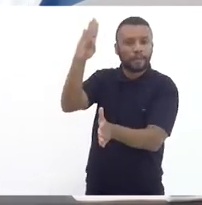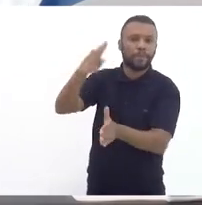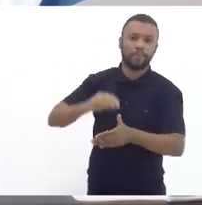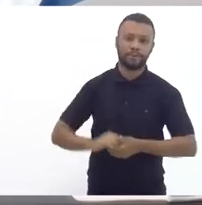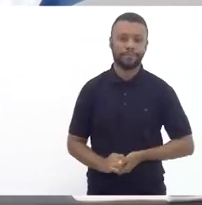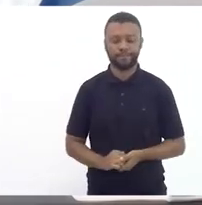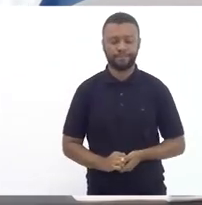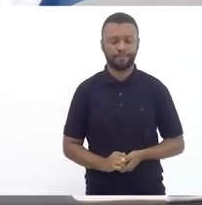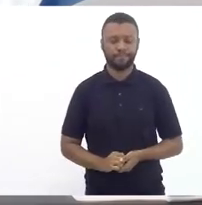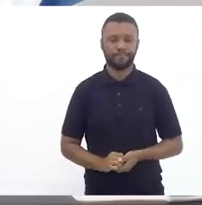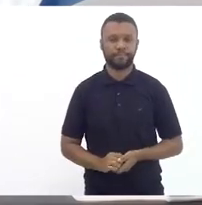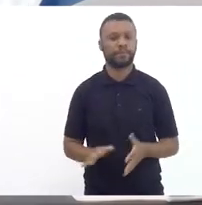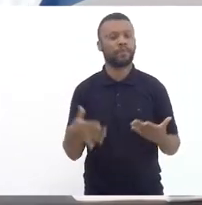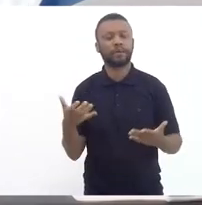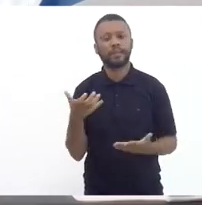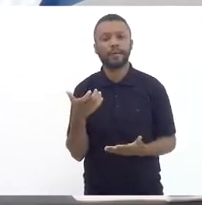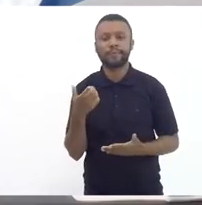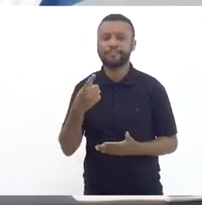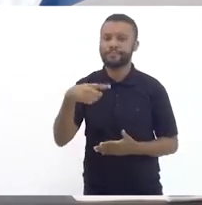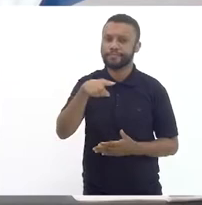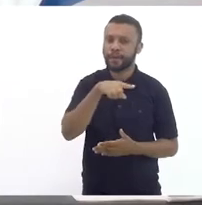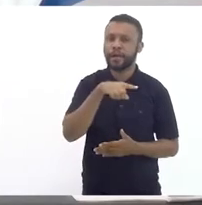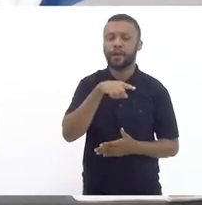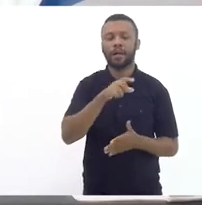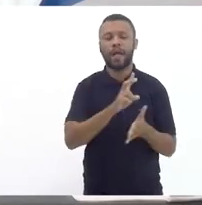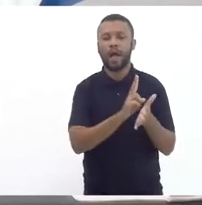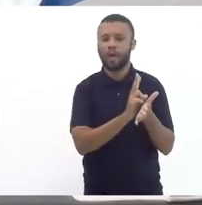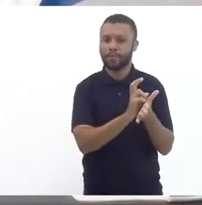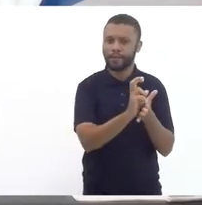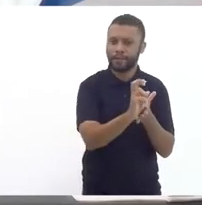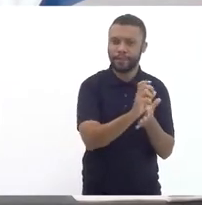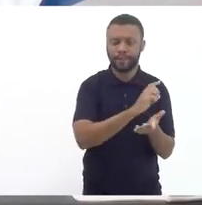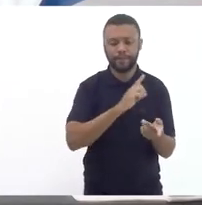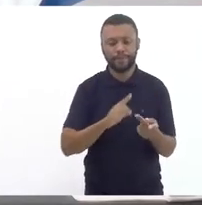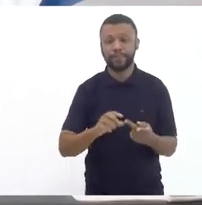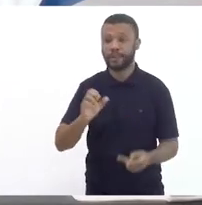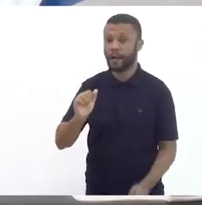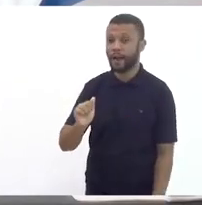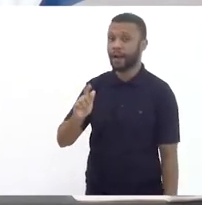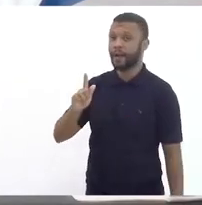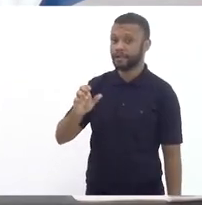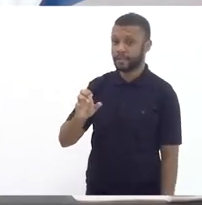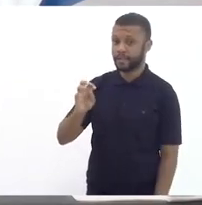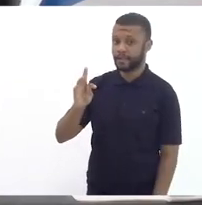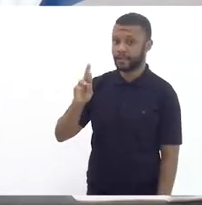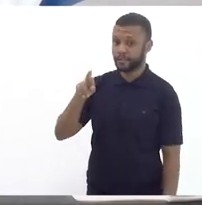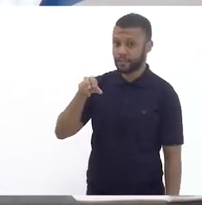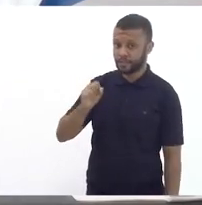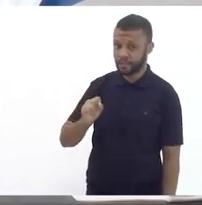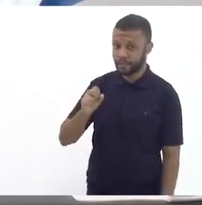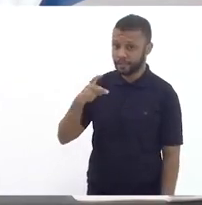queria saudar a Supervia, a Getransp e a Cetrans e começar perguntando o seguinte...